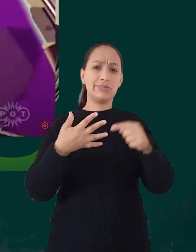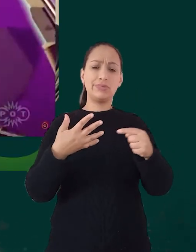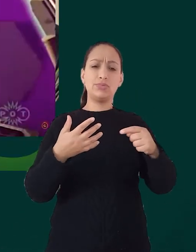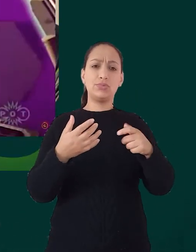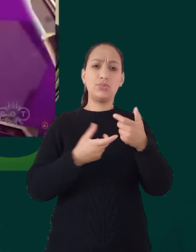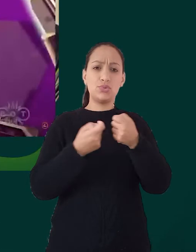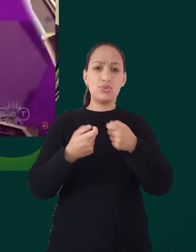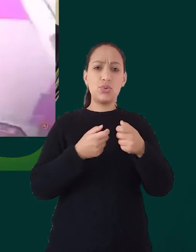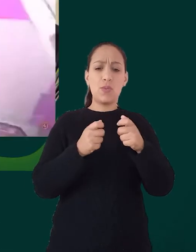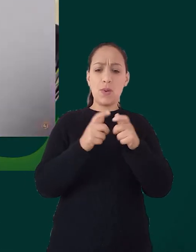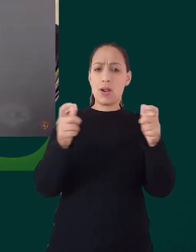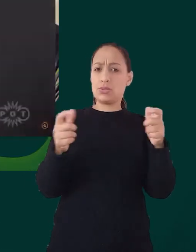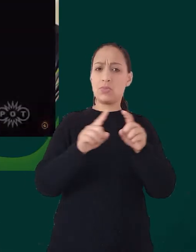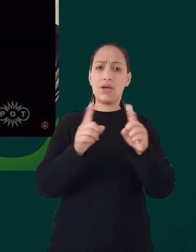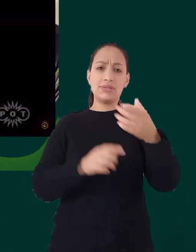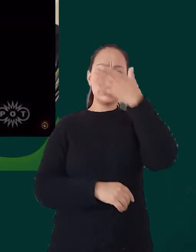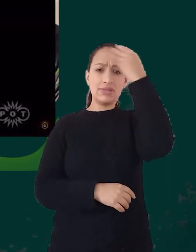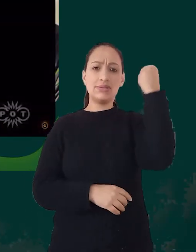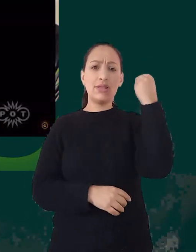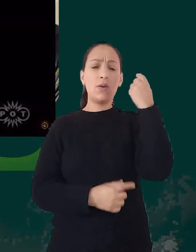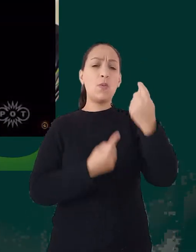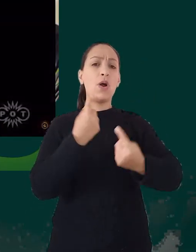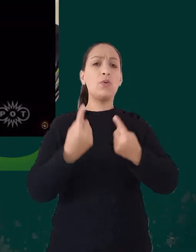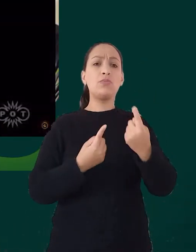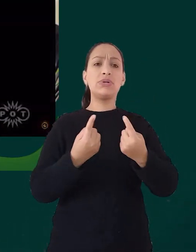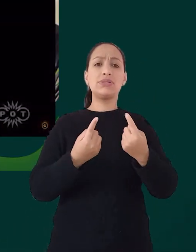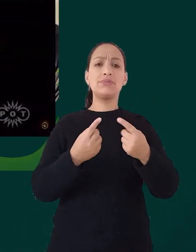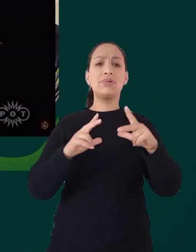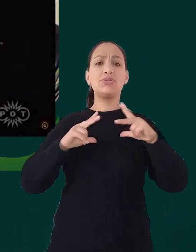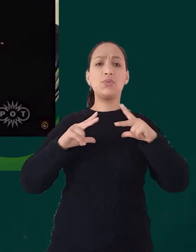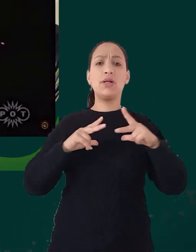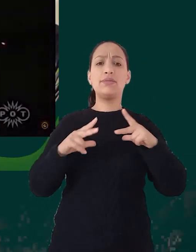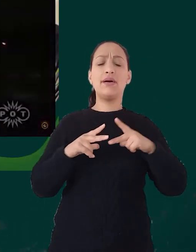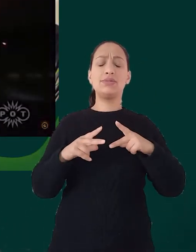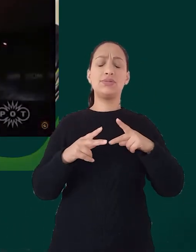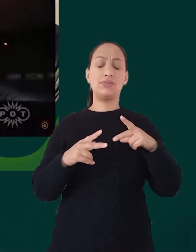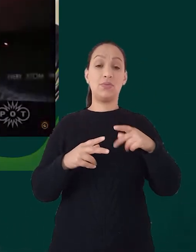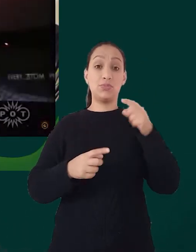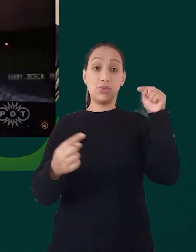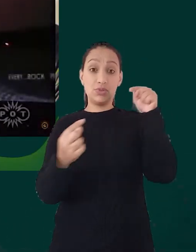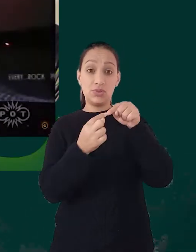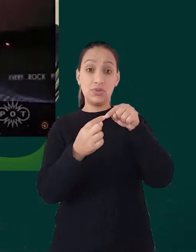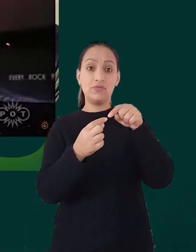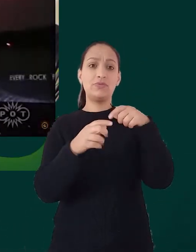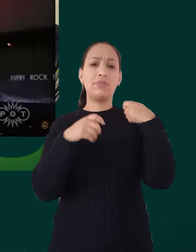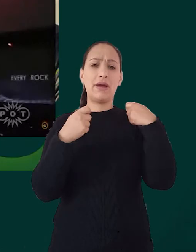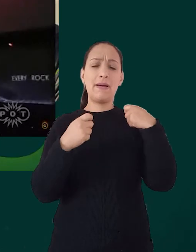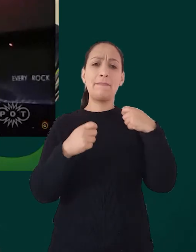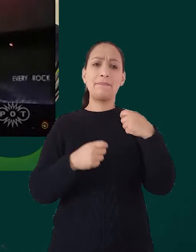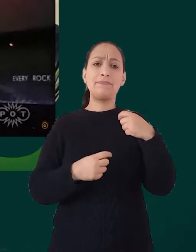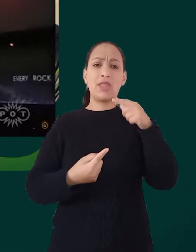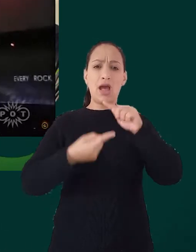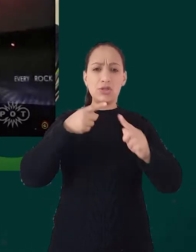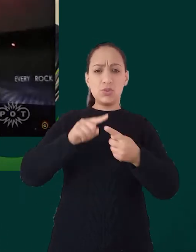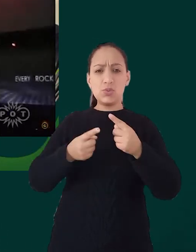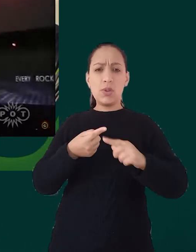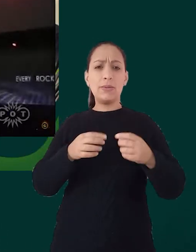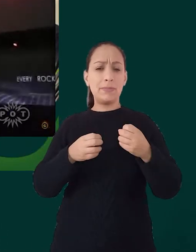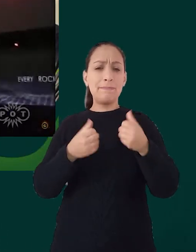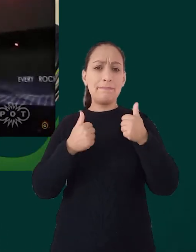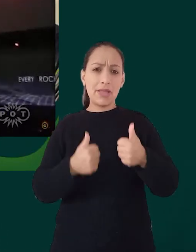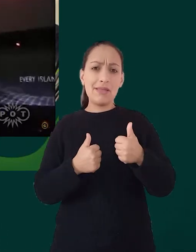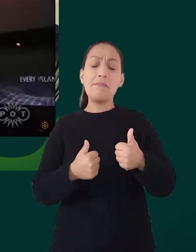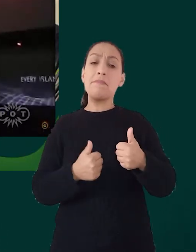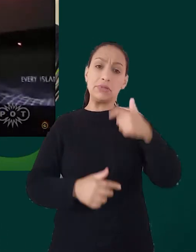de construir as particularidades de objetivos e tudo bem articulado, para que os jogadores, então, possam